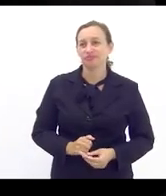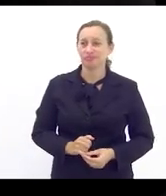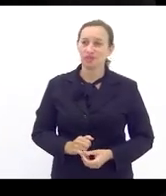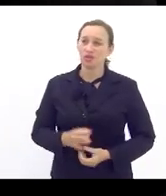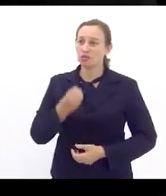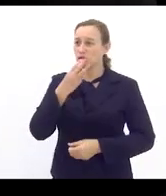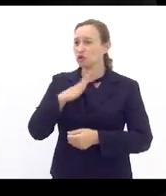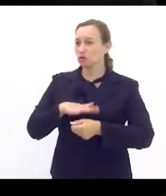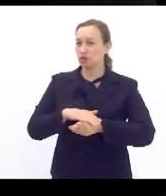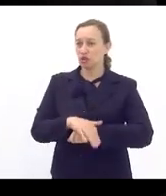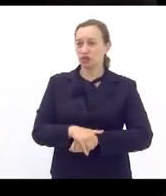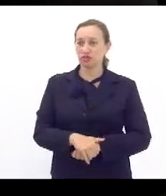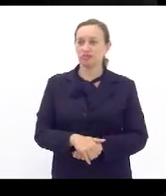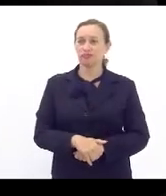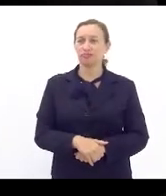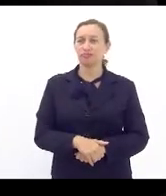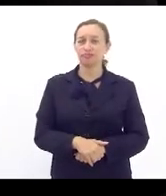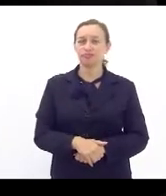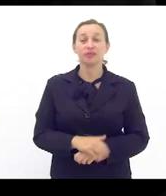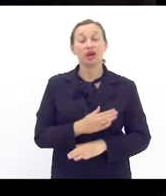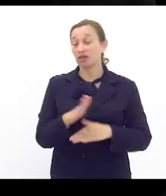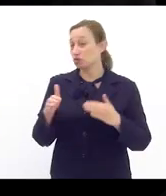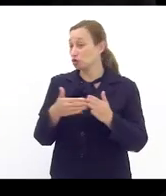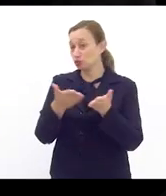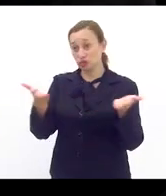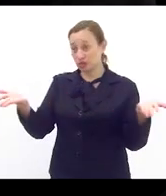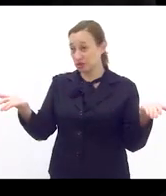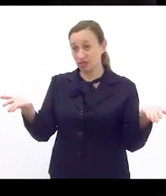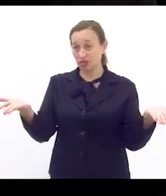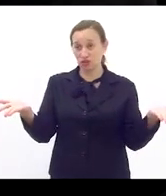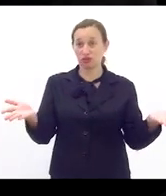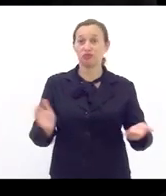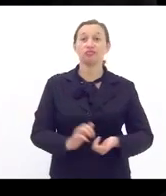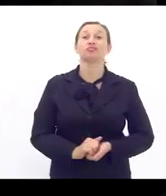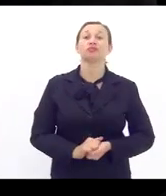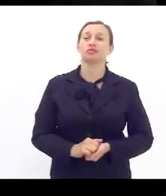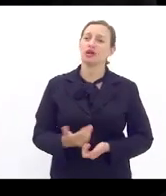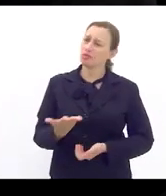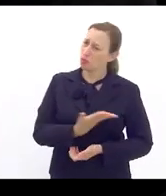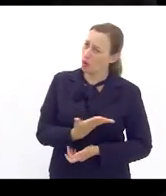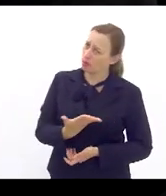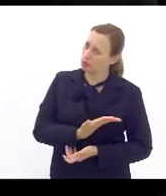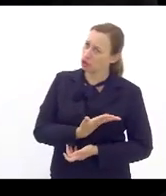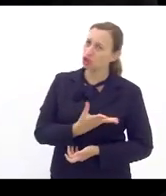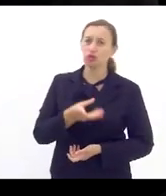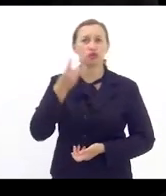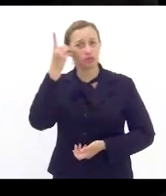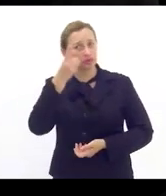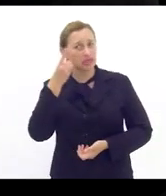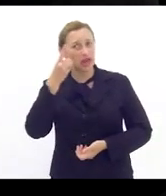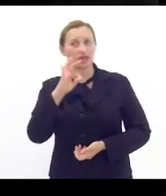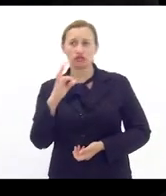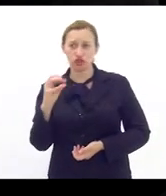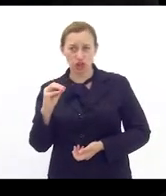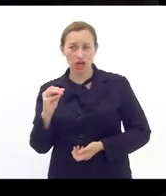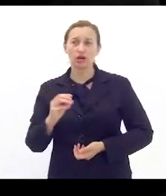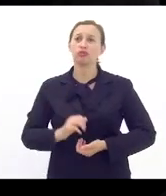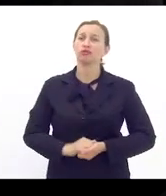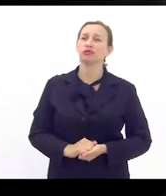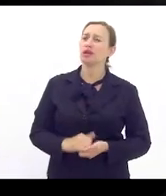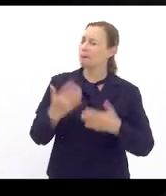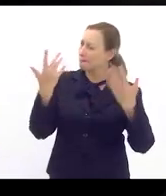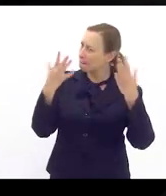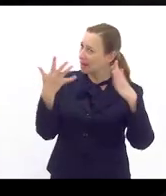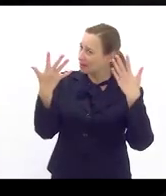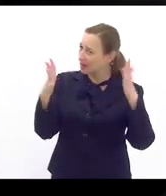Boa noite a todos a todas Boa noite meu amigo querido Deputado Thiago Rangel Thiago